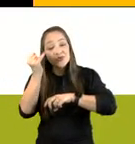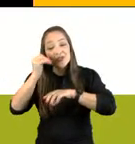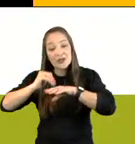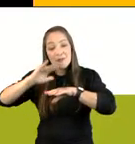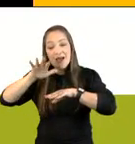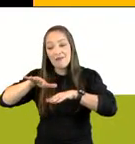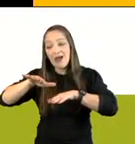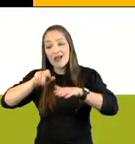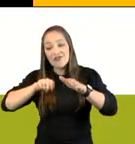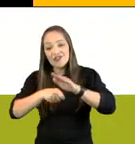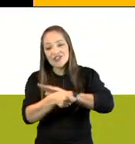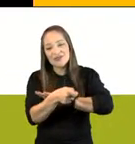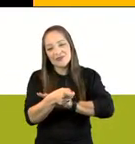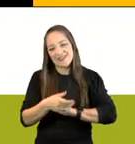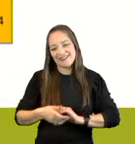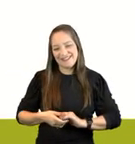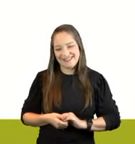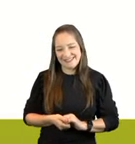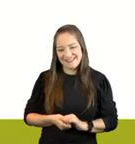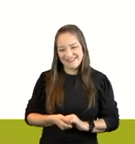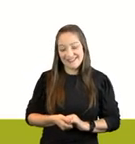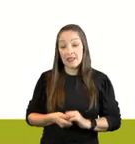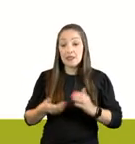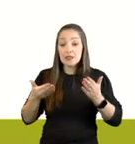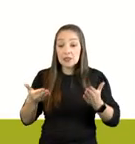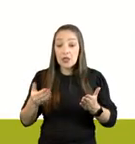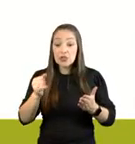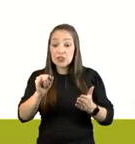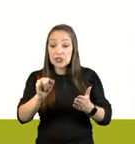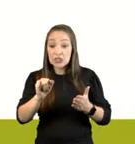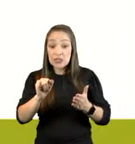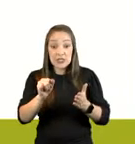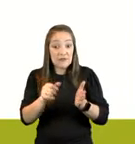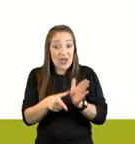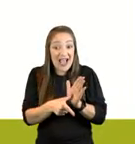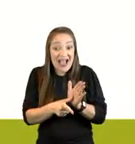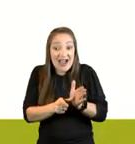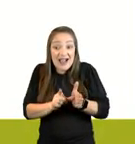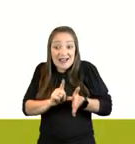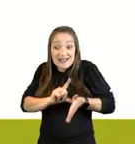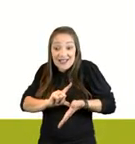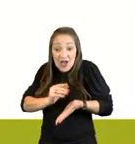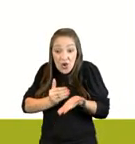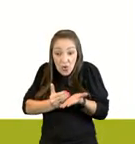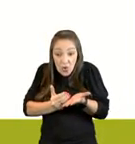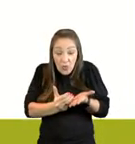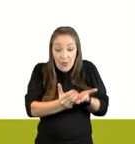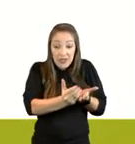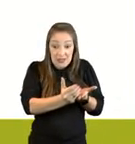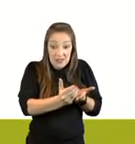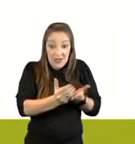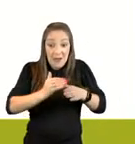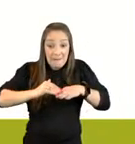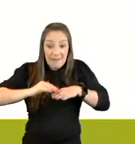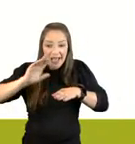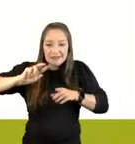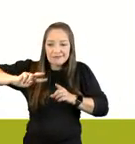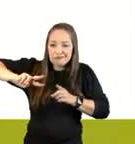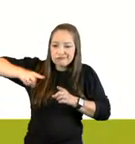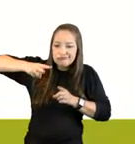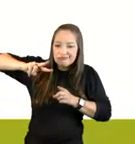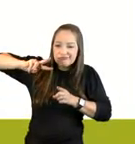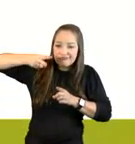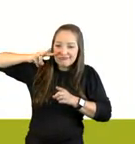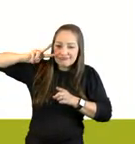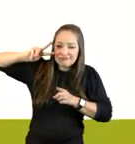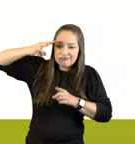investimento? Então, quanto mais cedo você começa, mais vai render. Porque